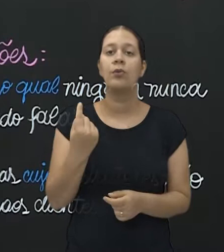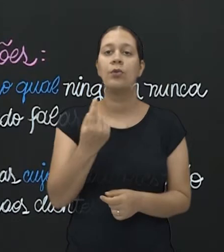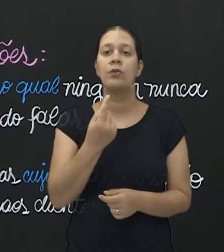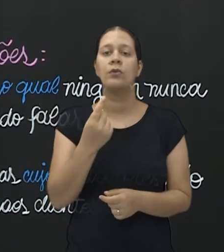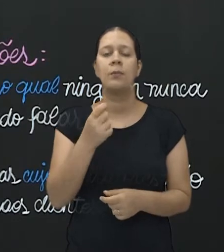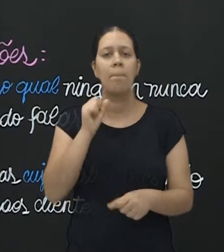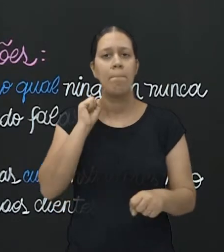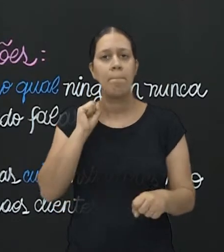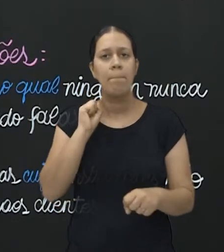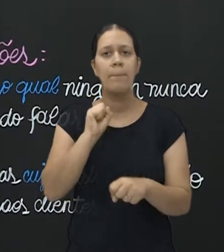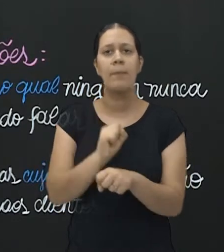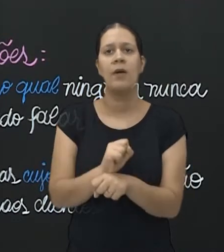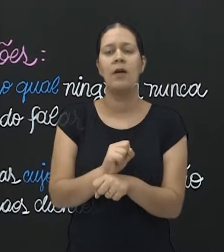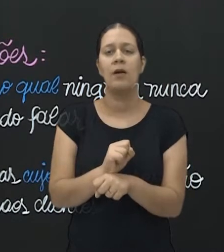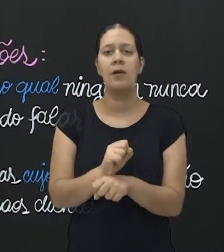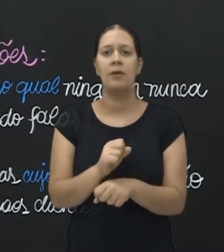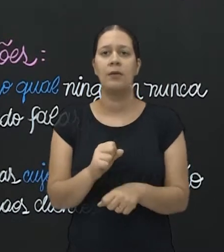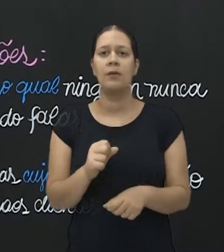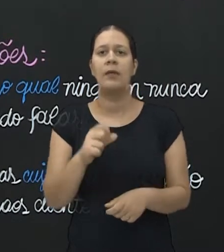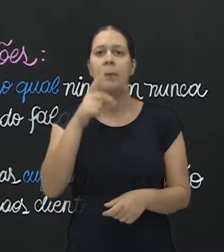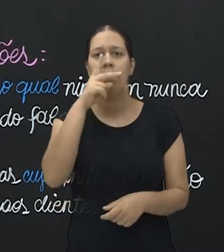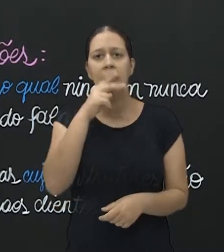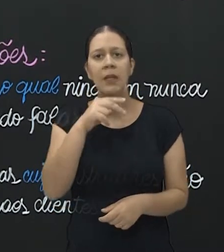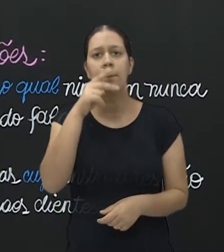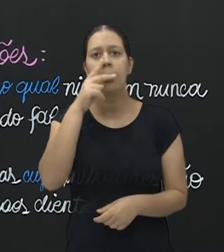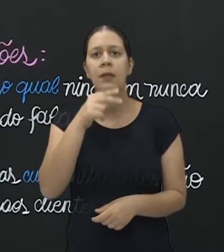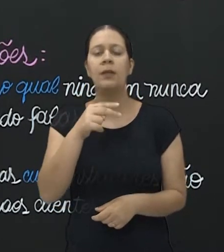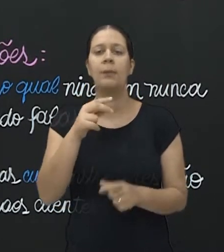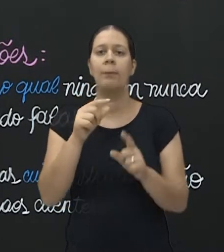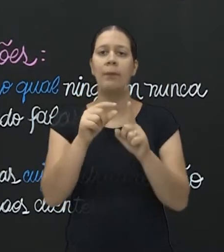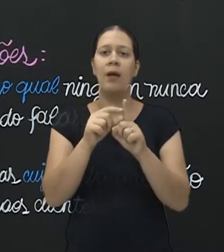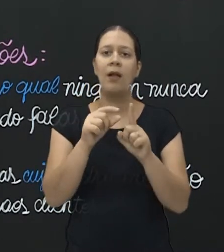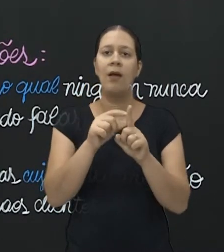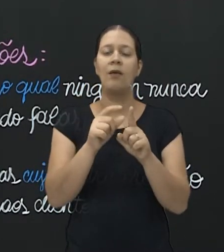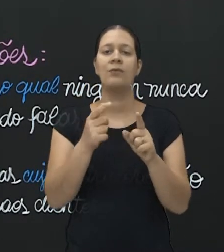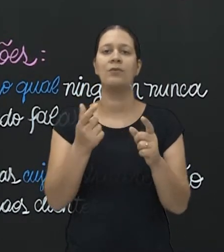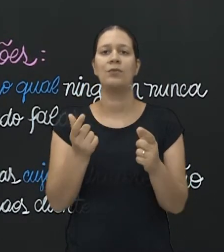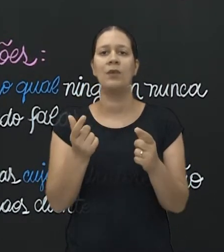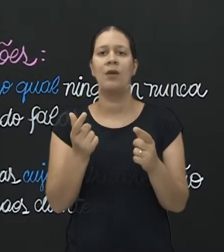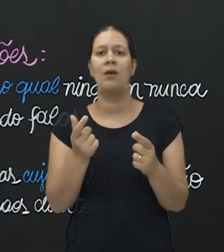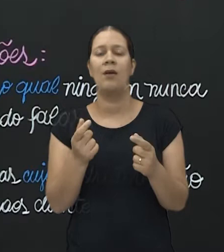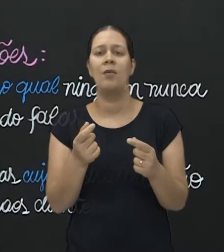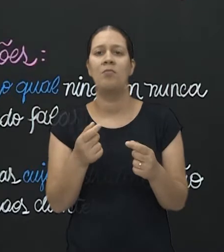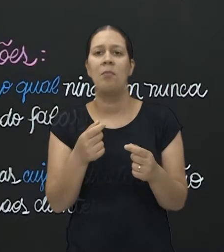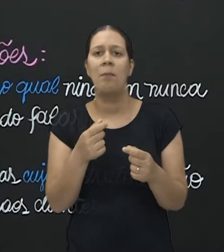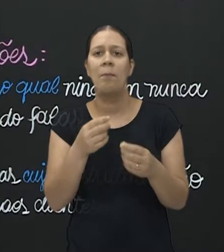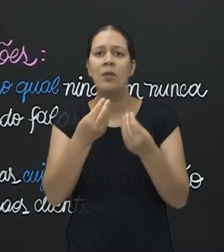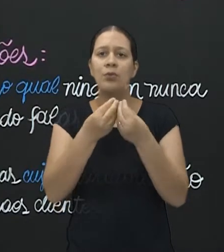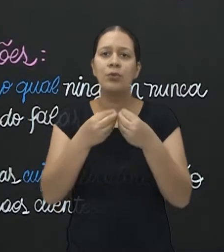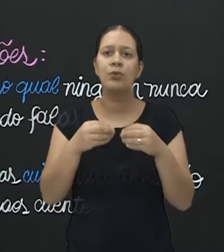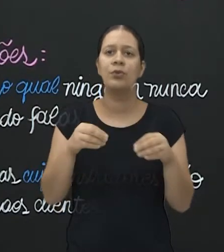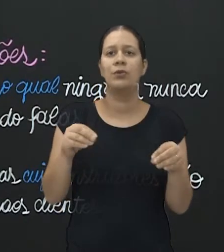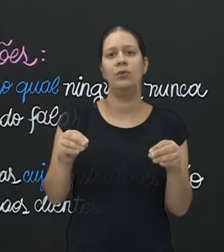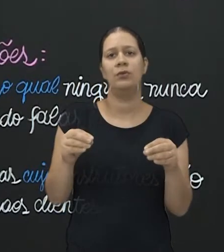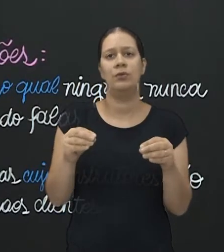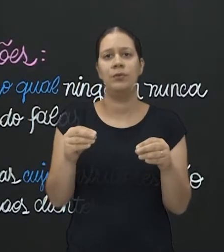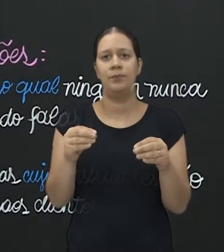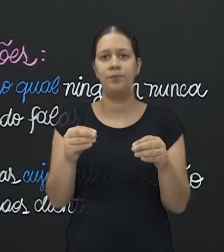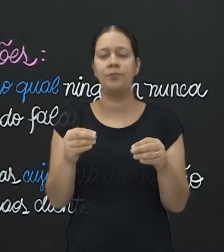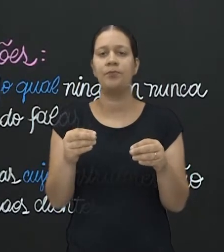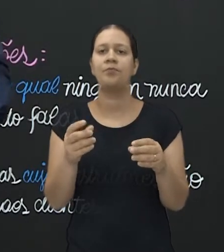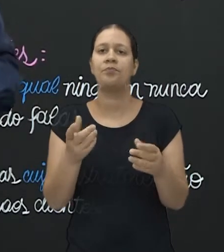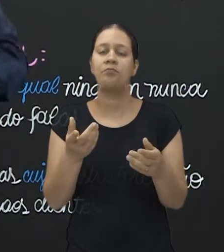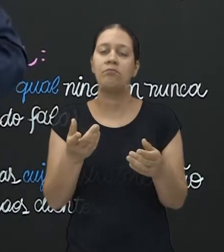repetir palavras dentro de um texto, o que torna muitas vezes a nossa construção textual um pouco precária, sinaliza que a gente está com um repertório